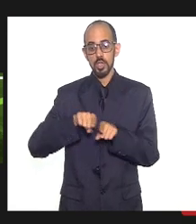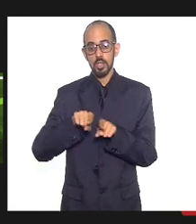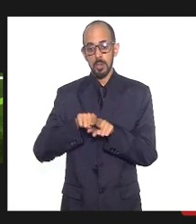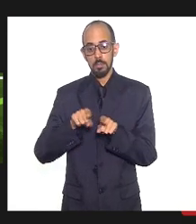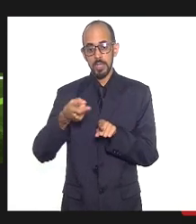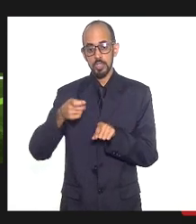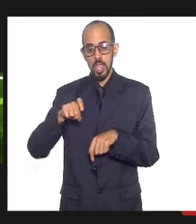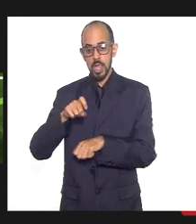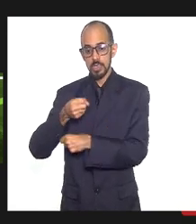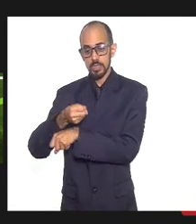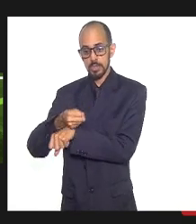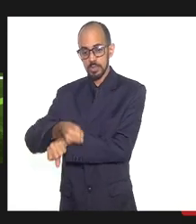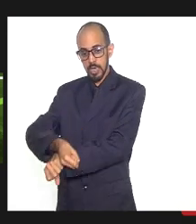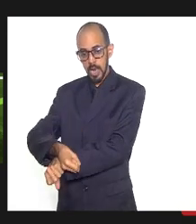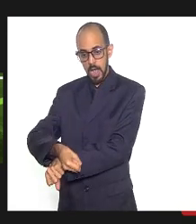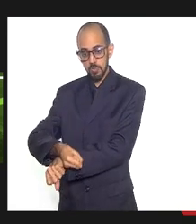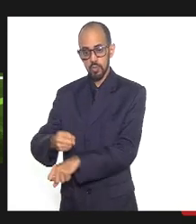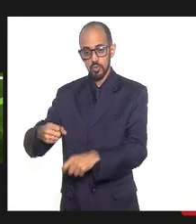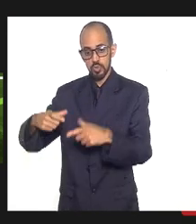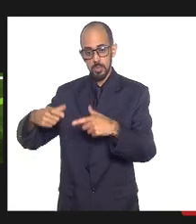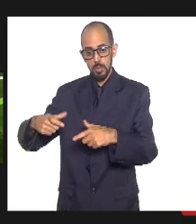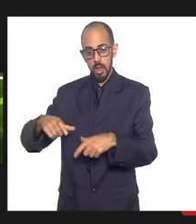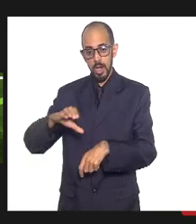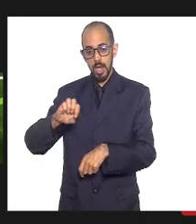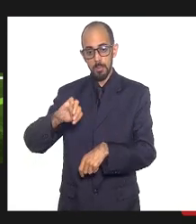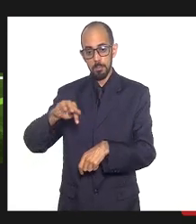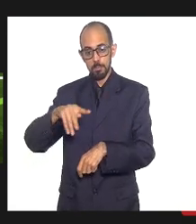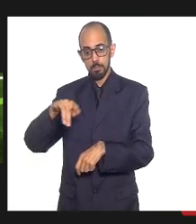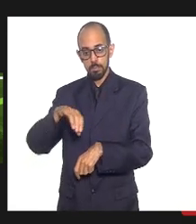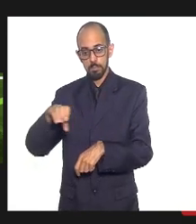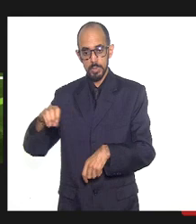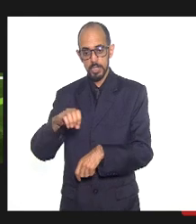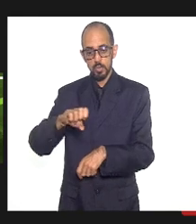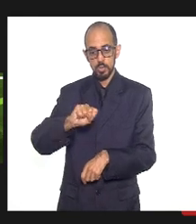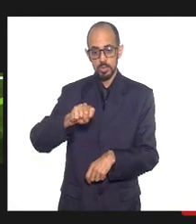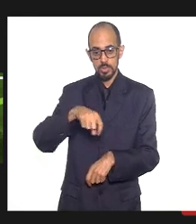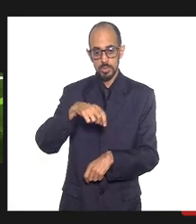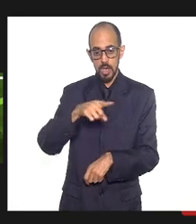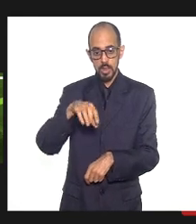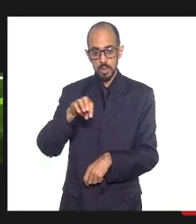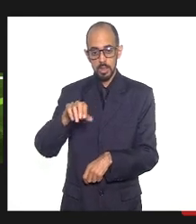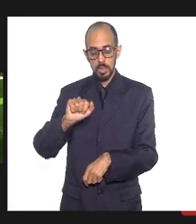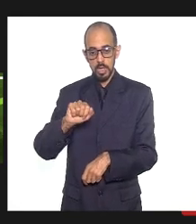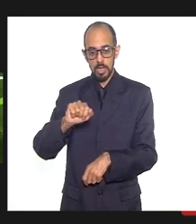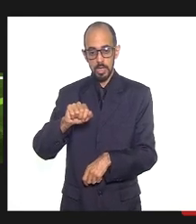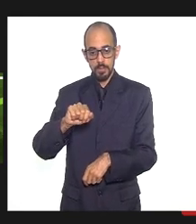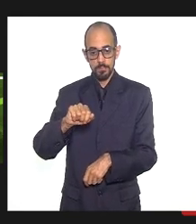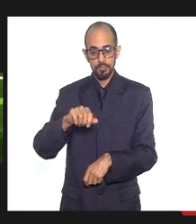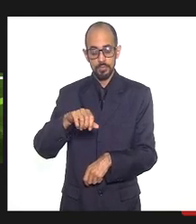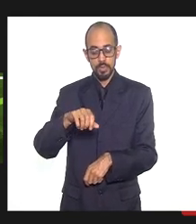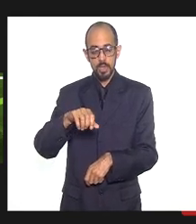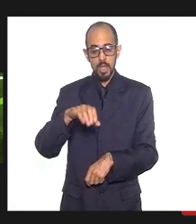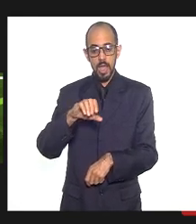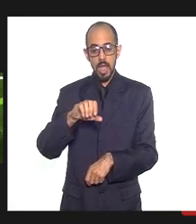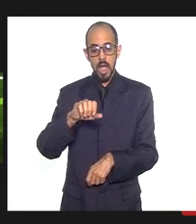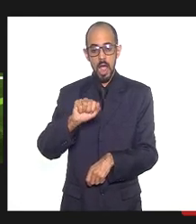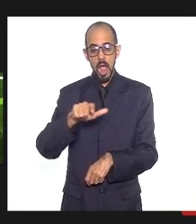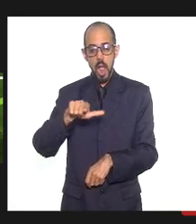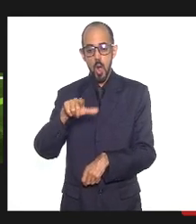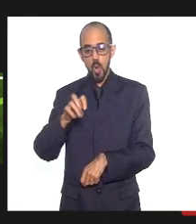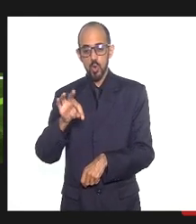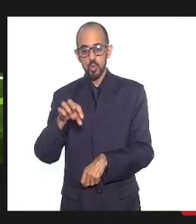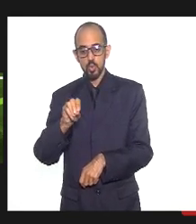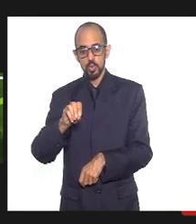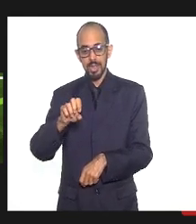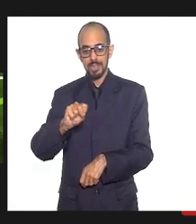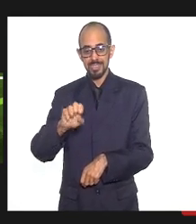quilombolas, né, de Campinho, da Independência, Cabral, Santa Rita do Bracuí, Alto da Serra. Temos aqui